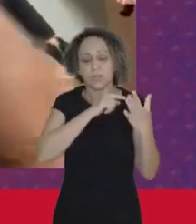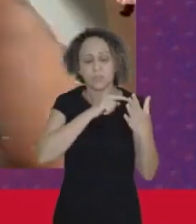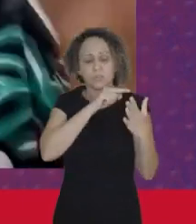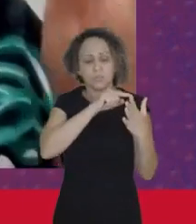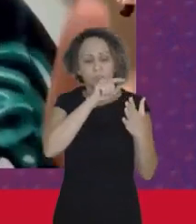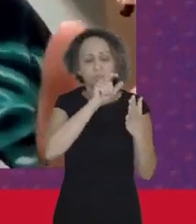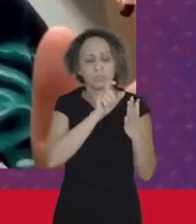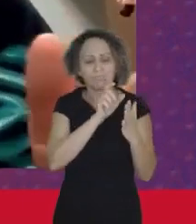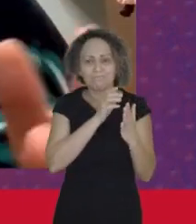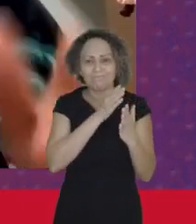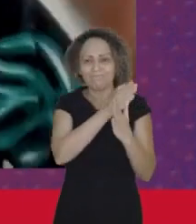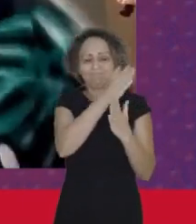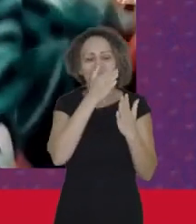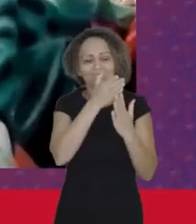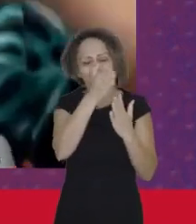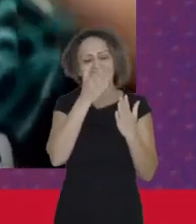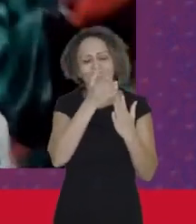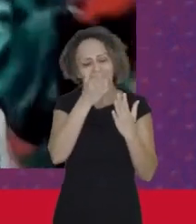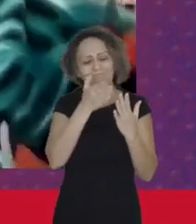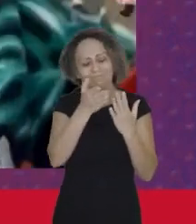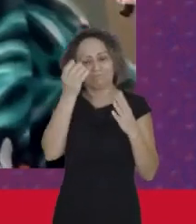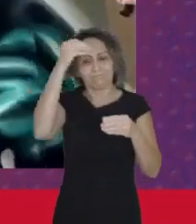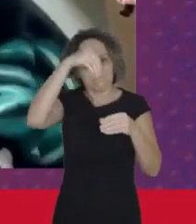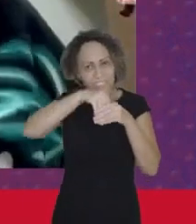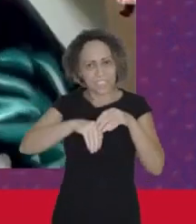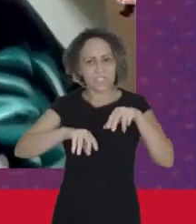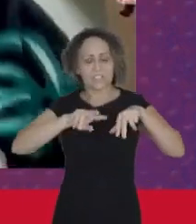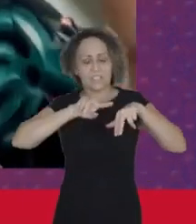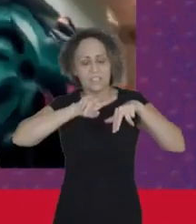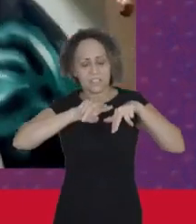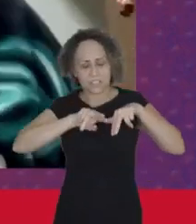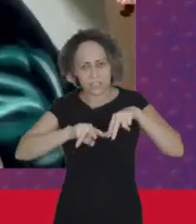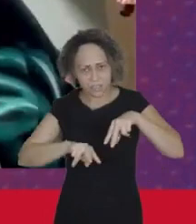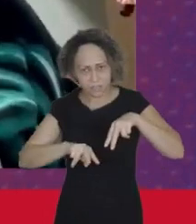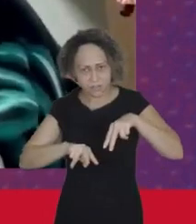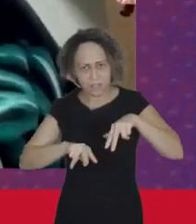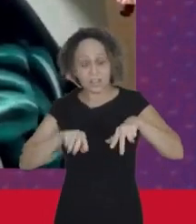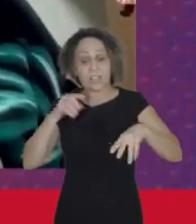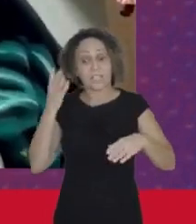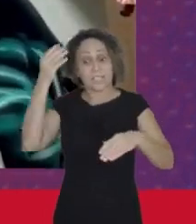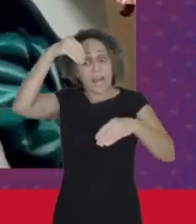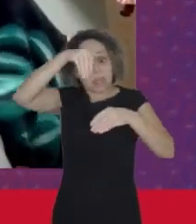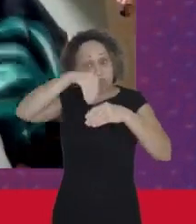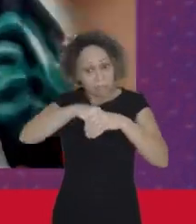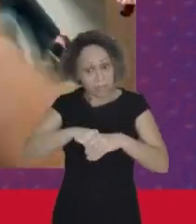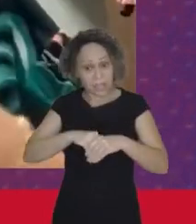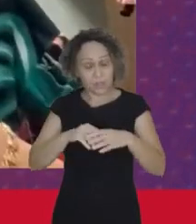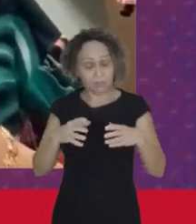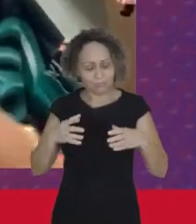né, que a gente está falando, e que também estão sob o guarda-chuva dos direitos humanos.